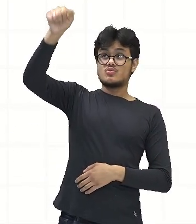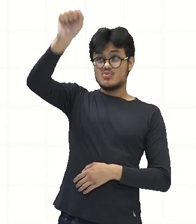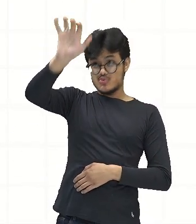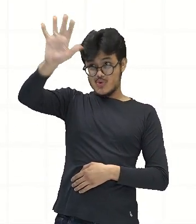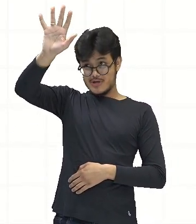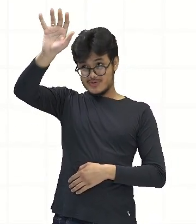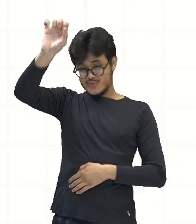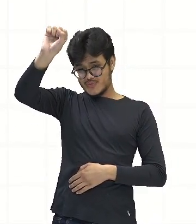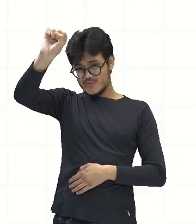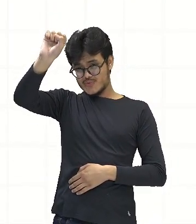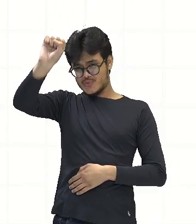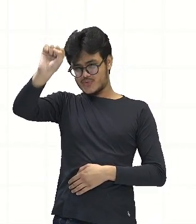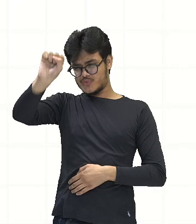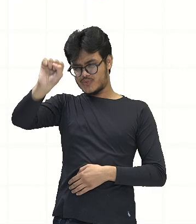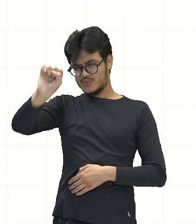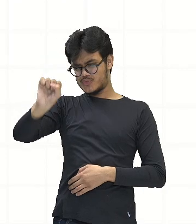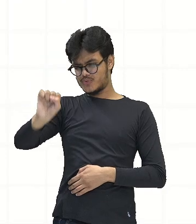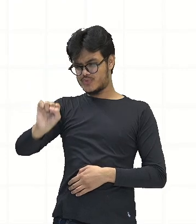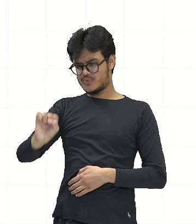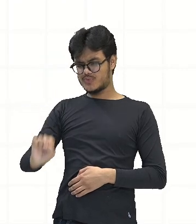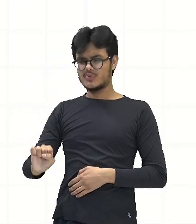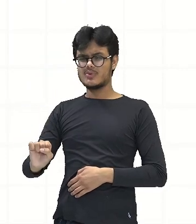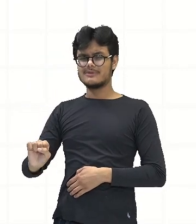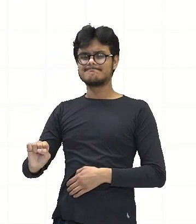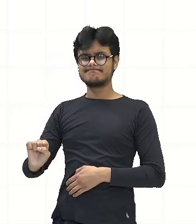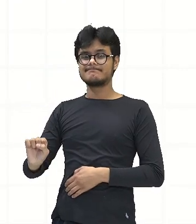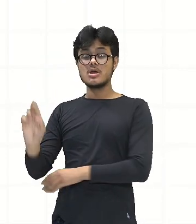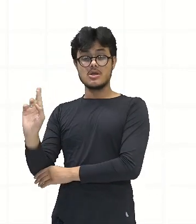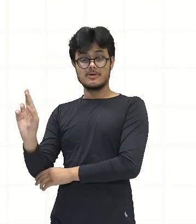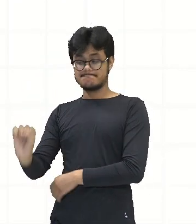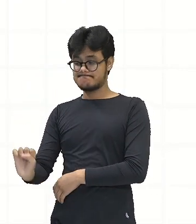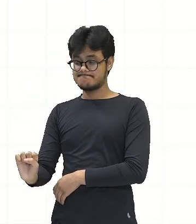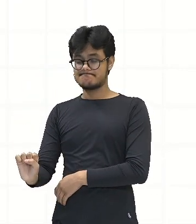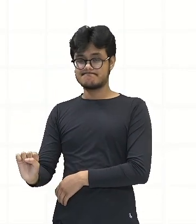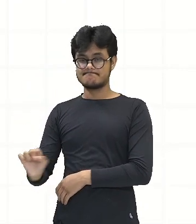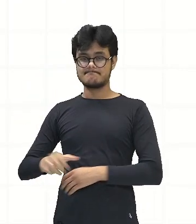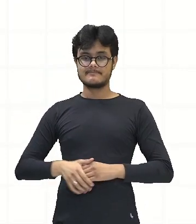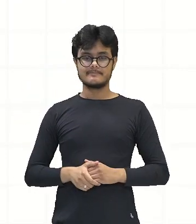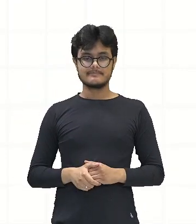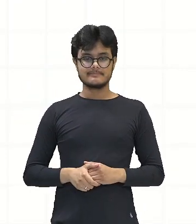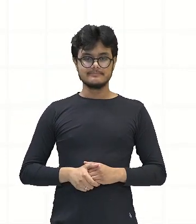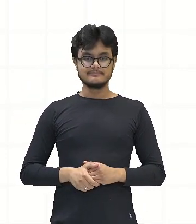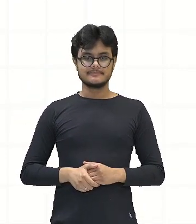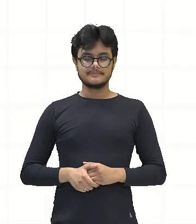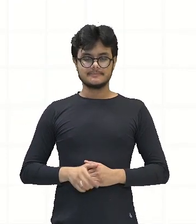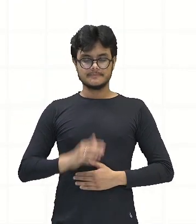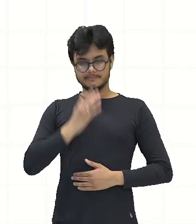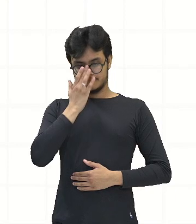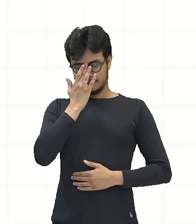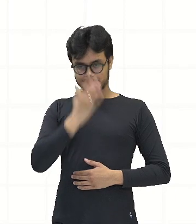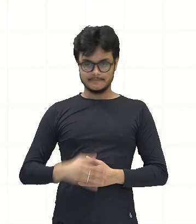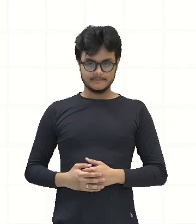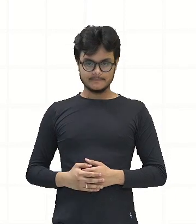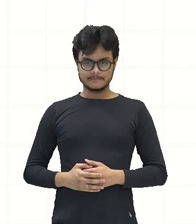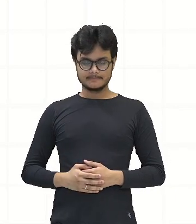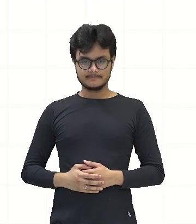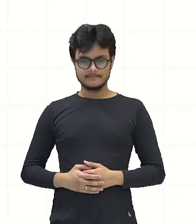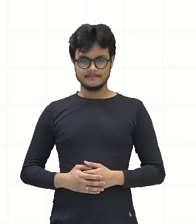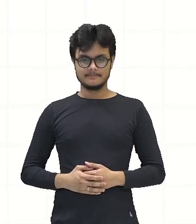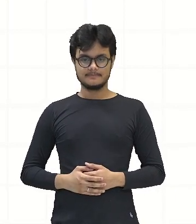do estado do Rio Grande do Norte, tá bom? Na região Nordeste, né? Que hoje corresponde à região Nordeste,